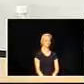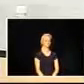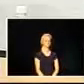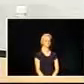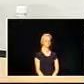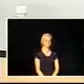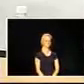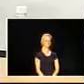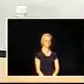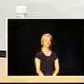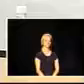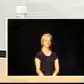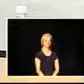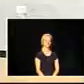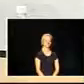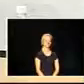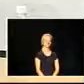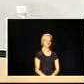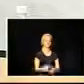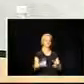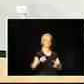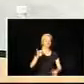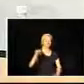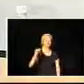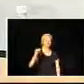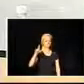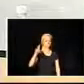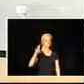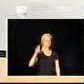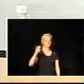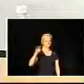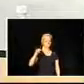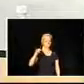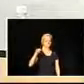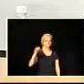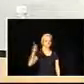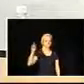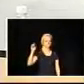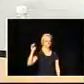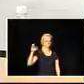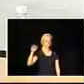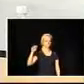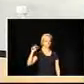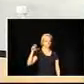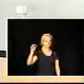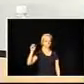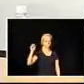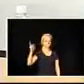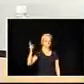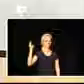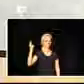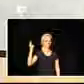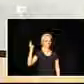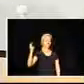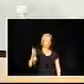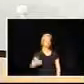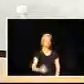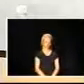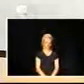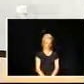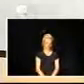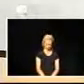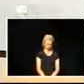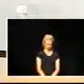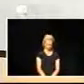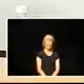do loteamento Jardim de Alá, neste município. Artigo 3º, esta lei entra em vigor da